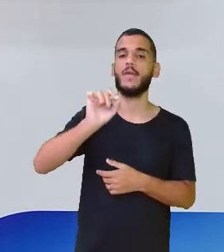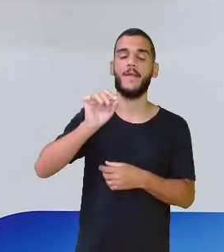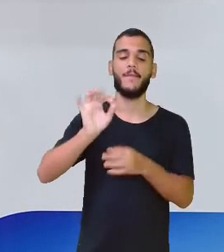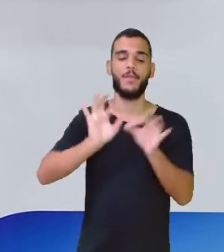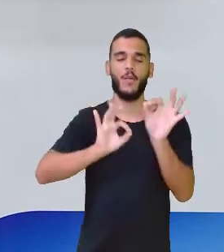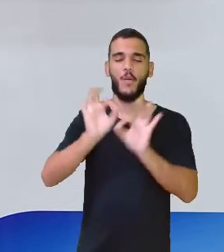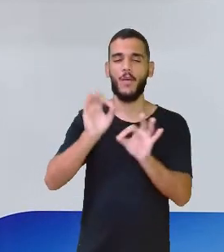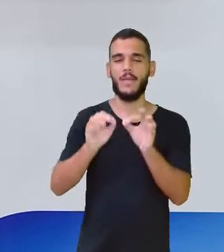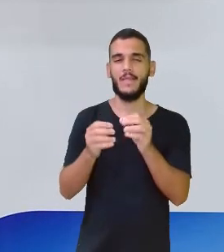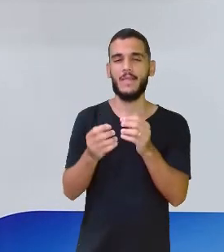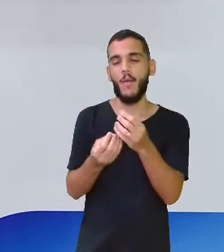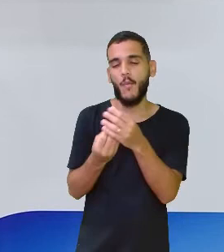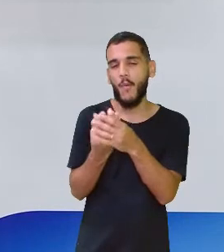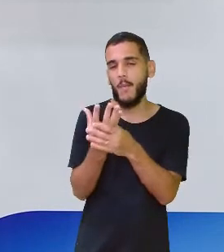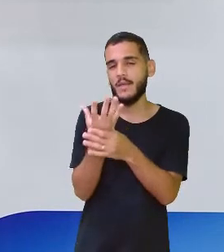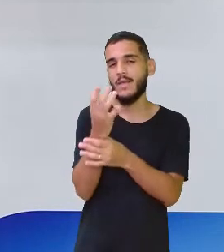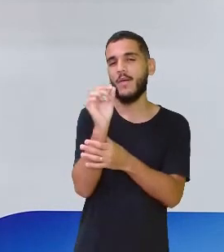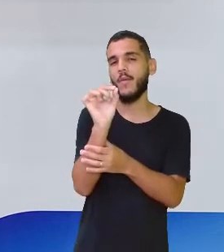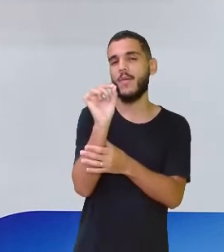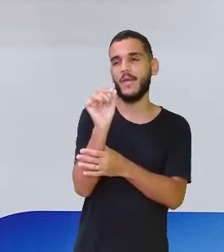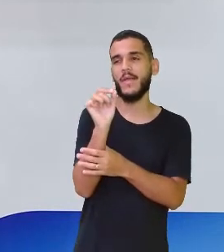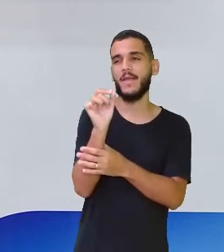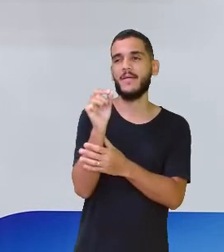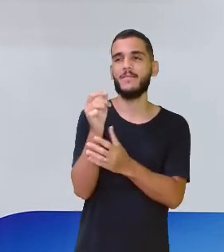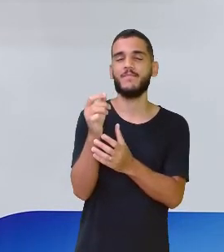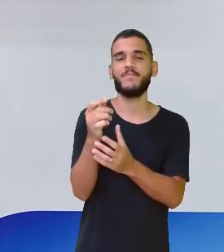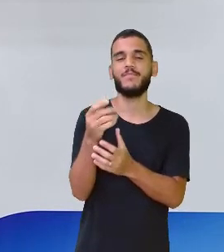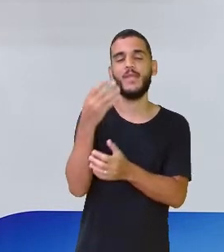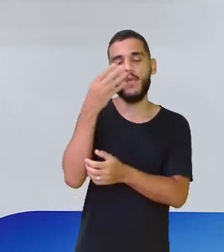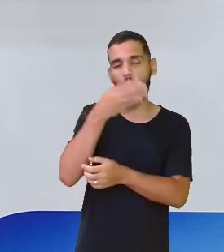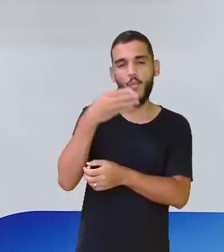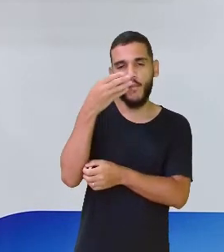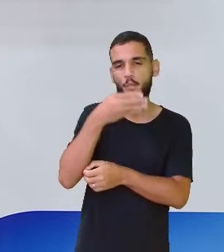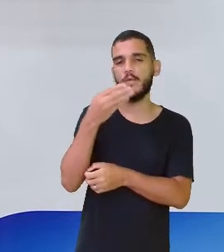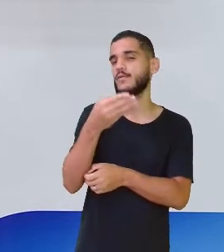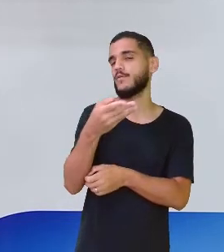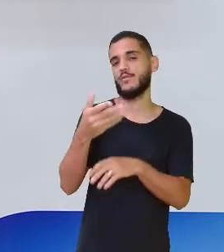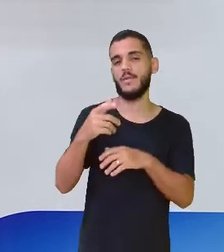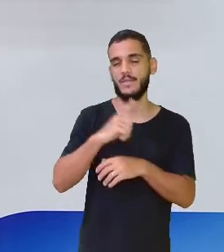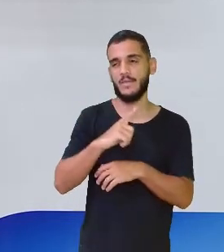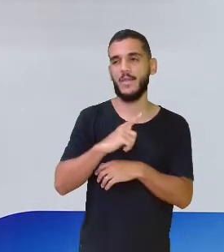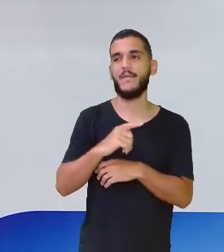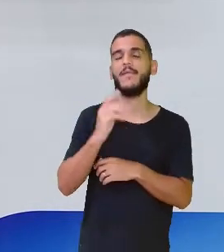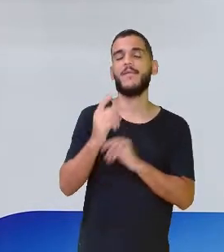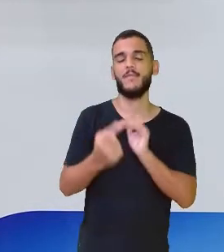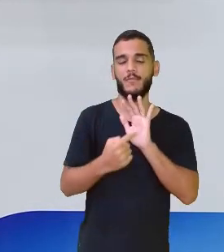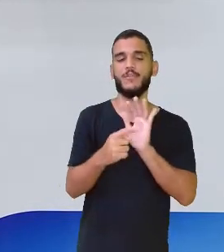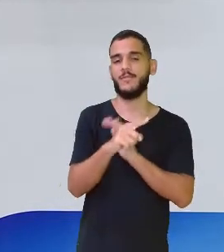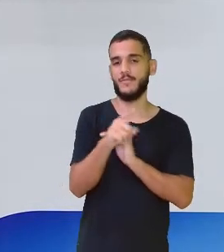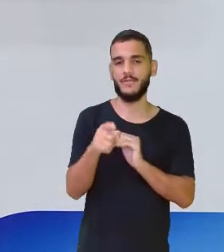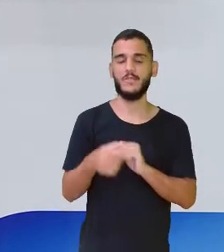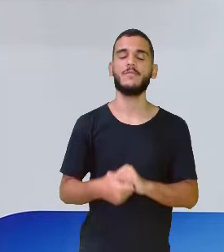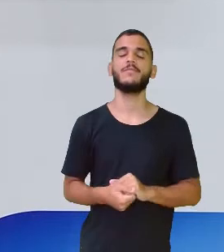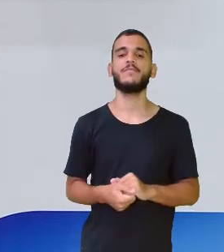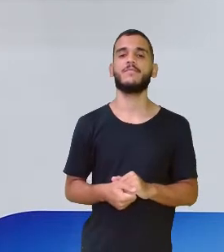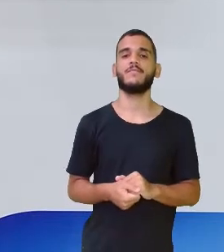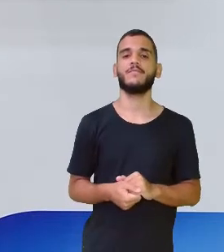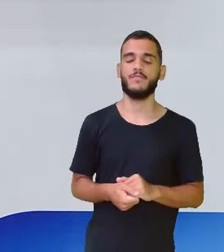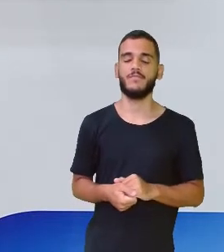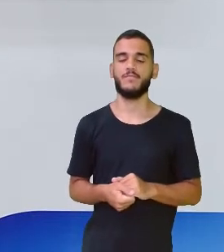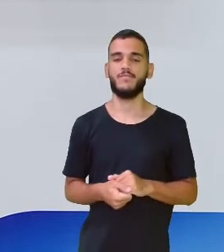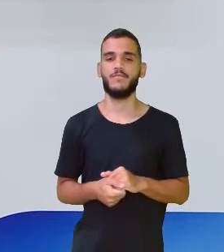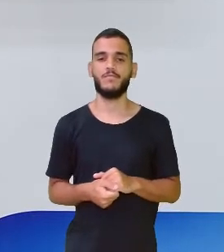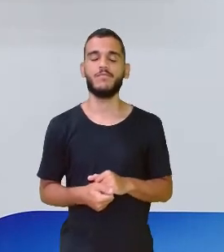ali o torrão, né, o açúcar propriamente dito, que a gente vai mostrar isso parte por parte,